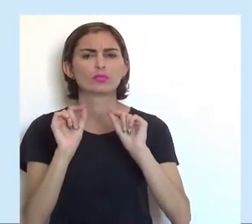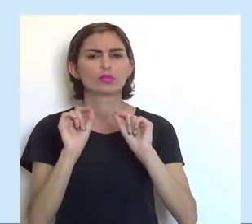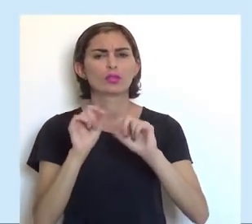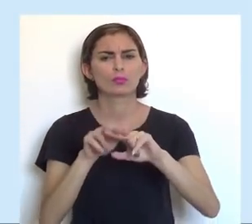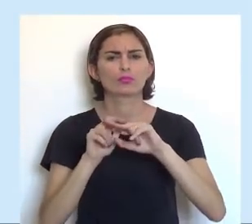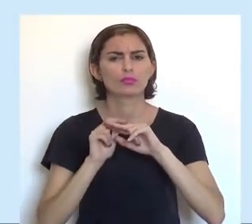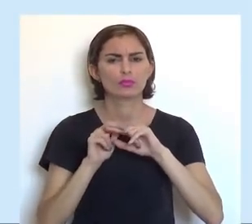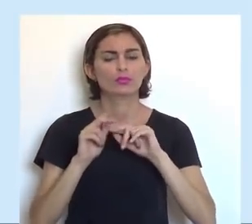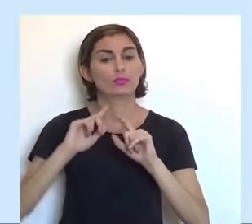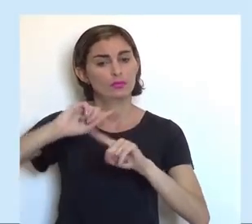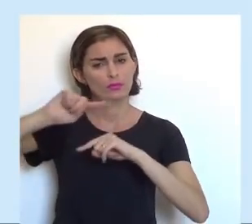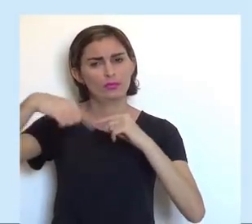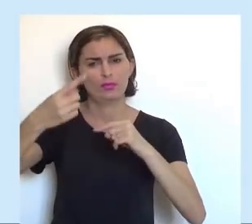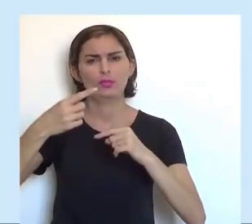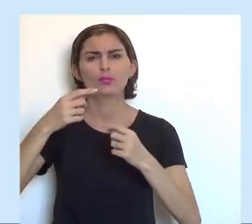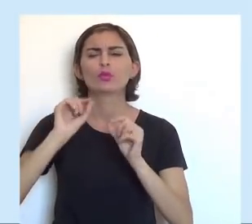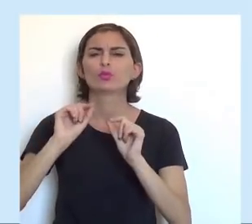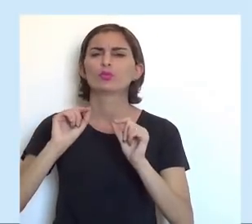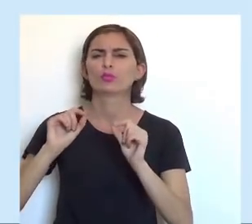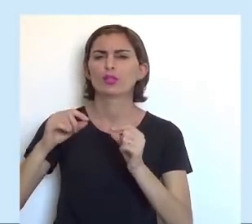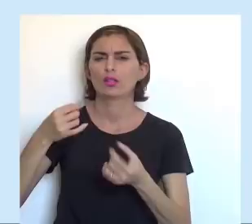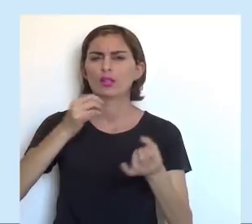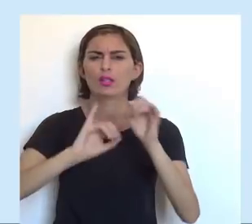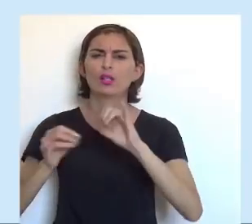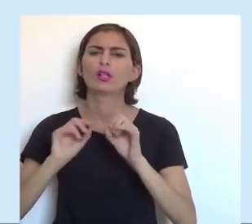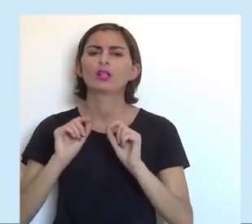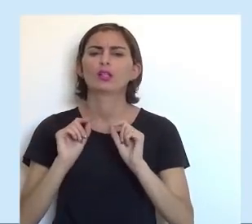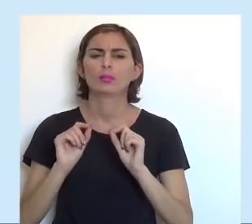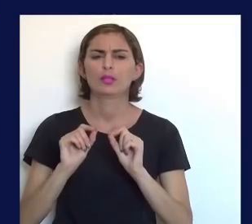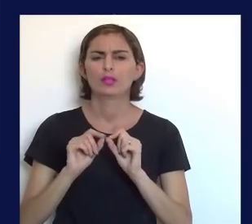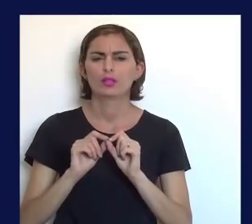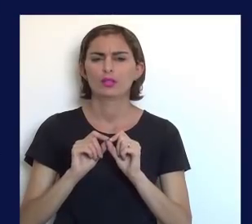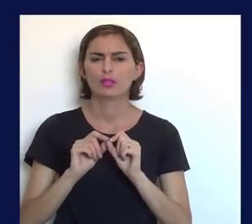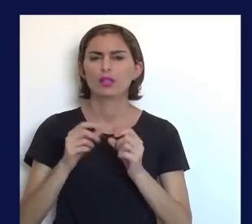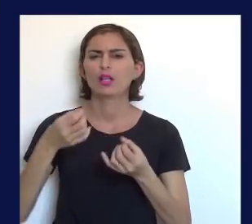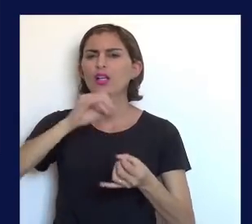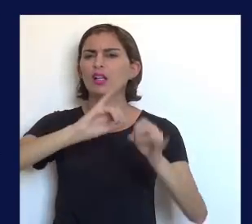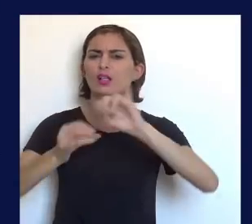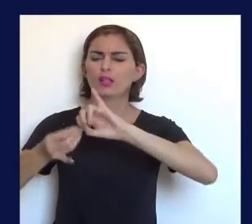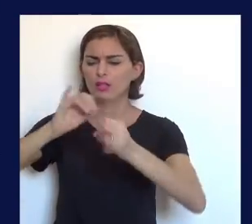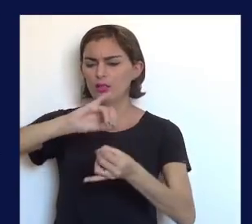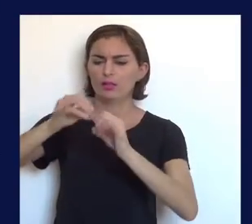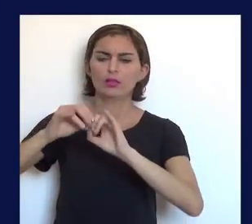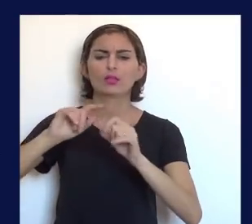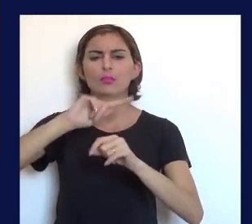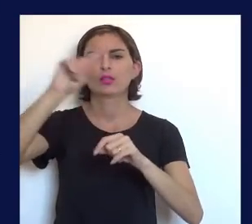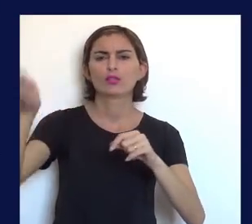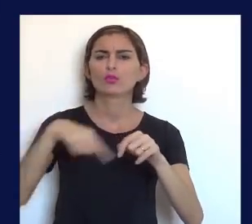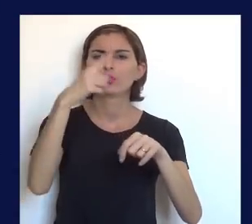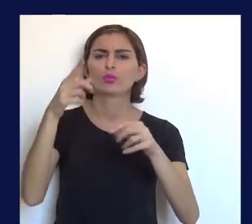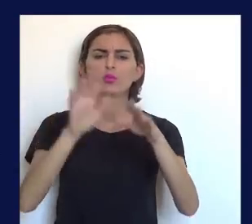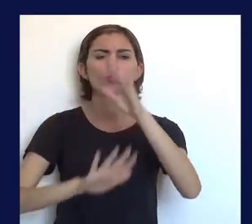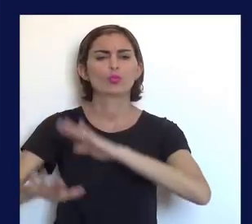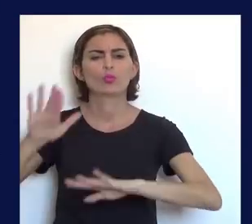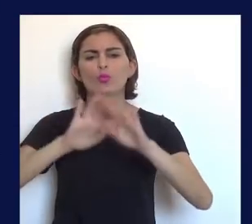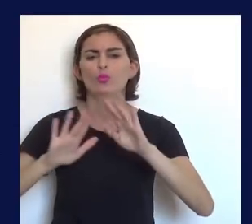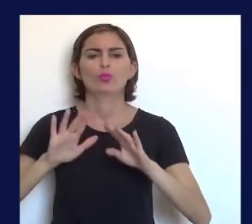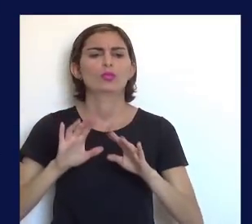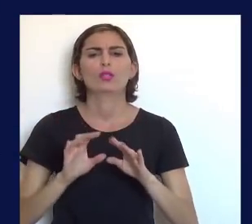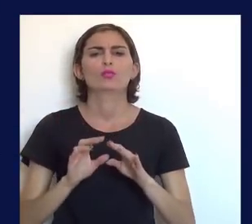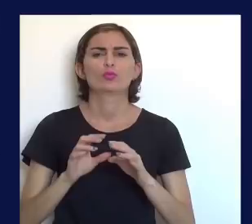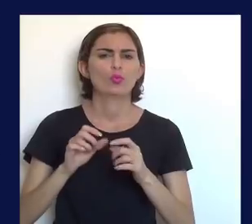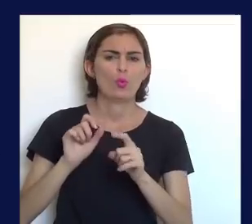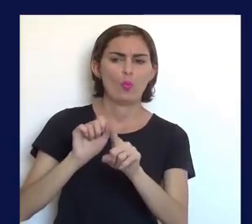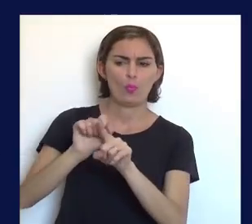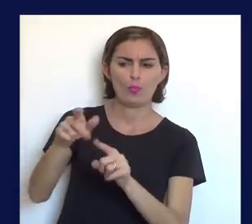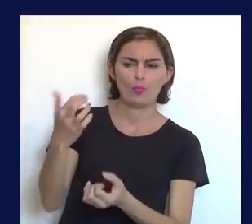disso, vamos para a química que se encontra no slide. Qual é a química do pneu? Por que tem que ter cuidado com o pneu e não queimar